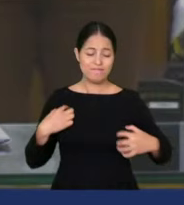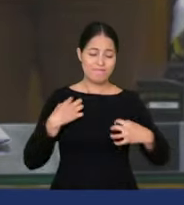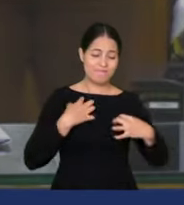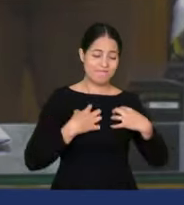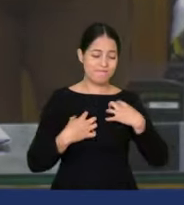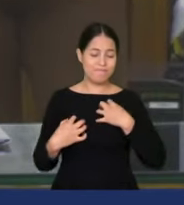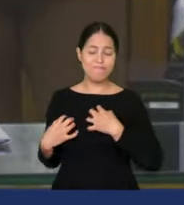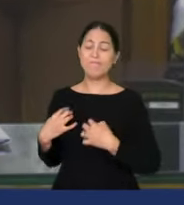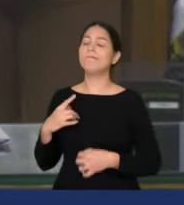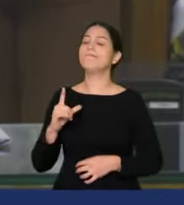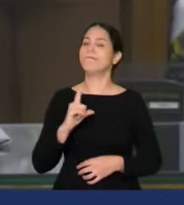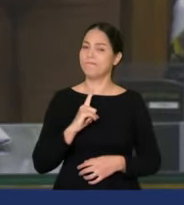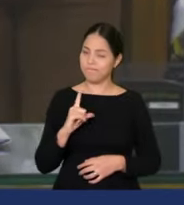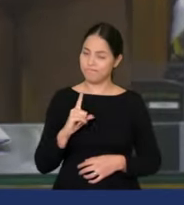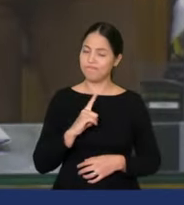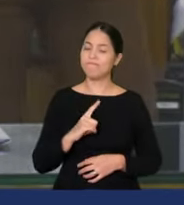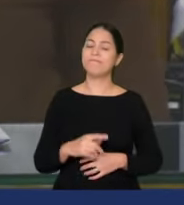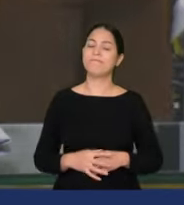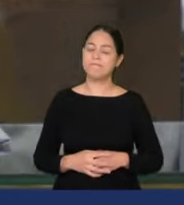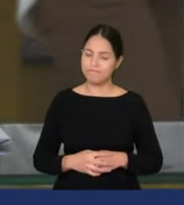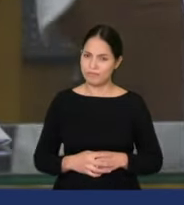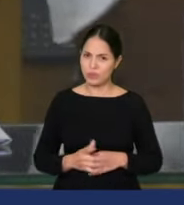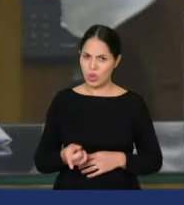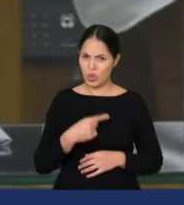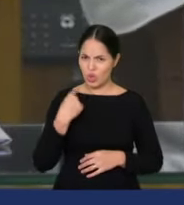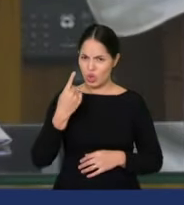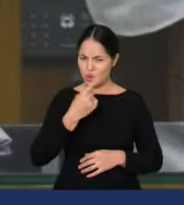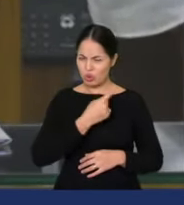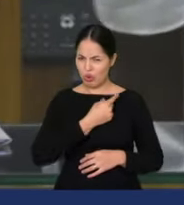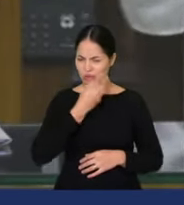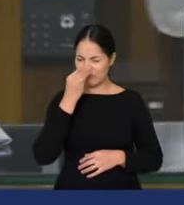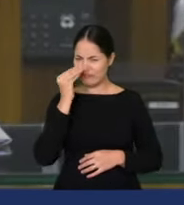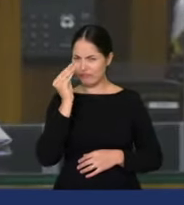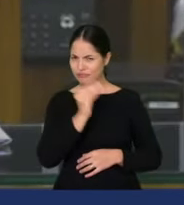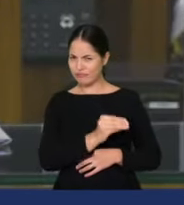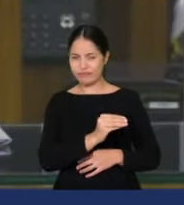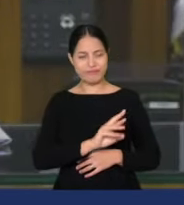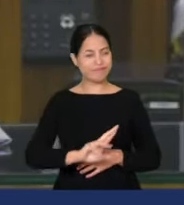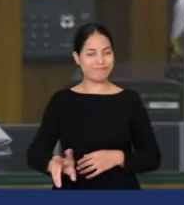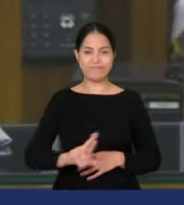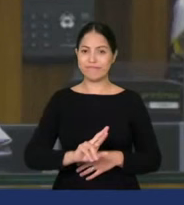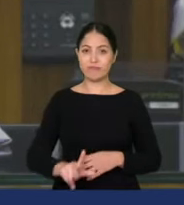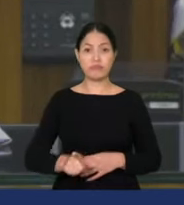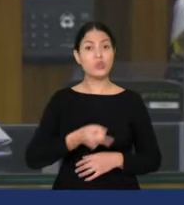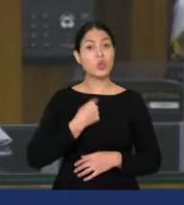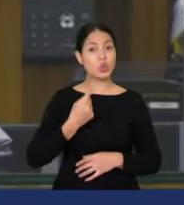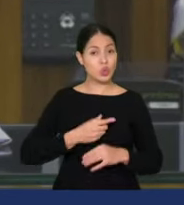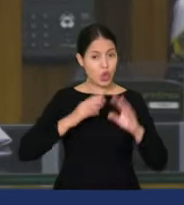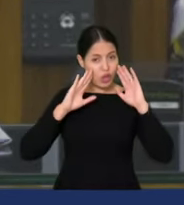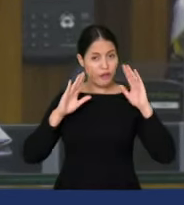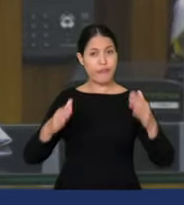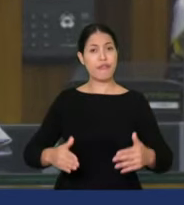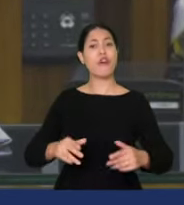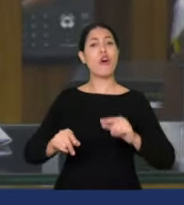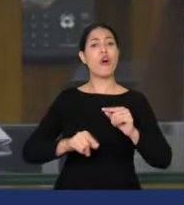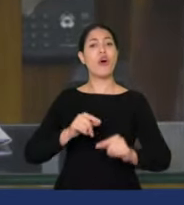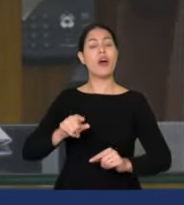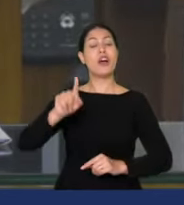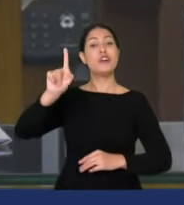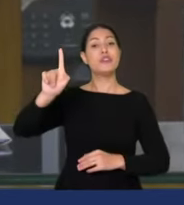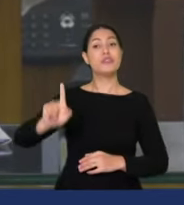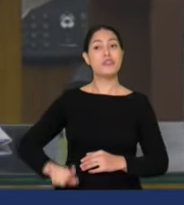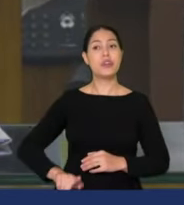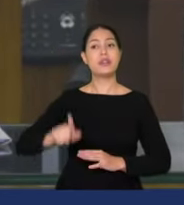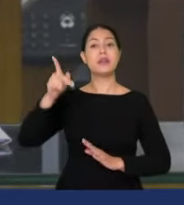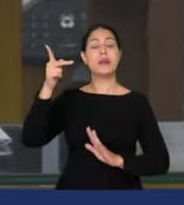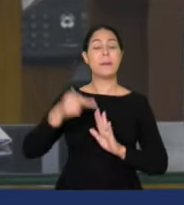ignorar, tampouco, que é a pauta prioritária hoje do debate global sobre a gestão e o planejamento dos recursos energéticos e a